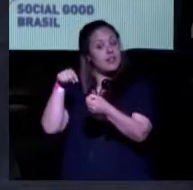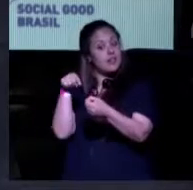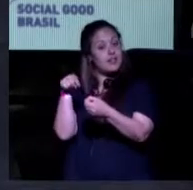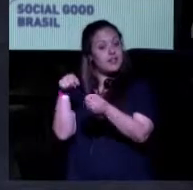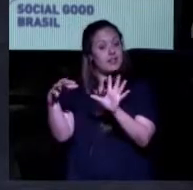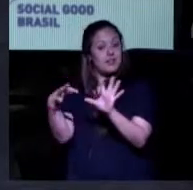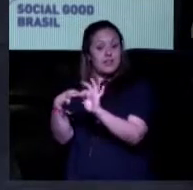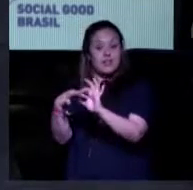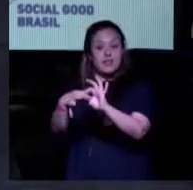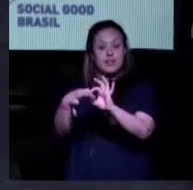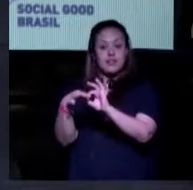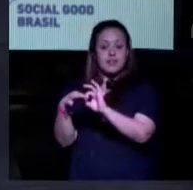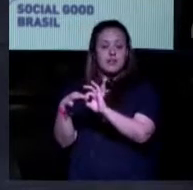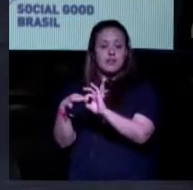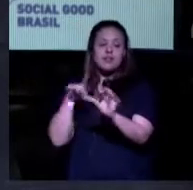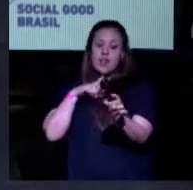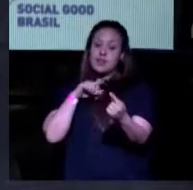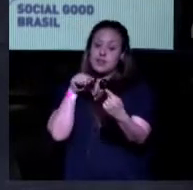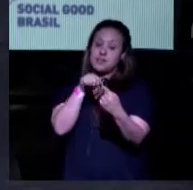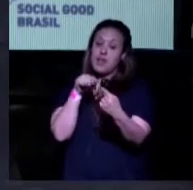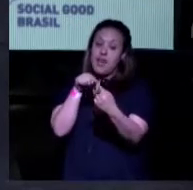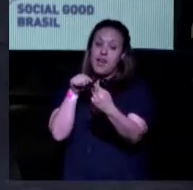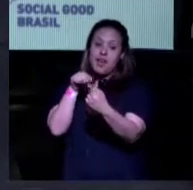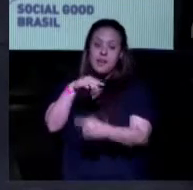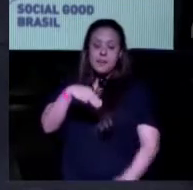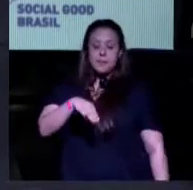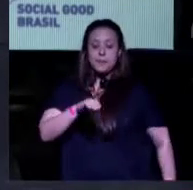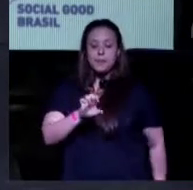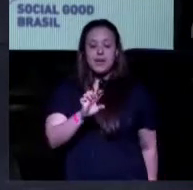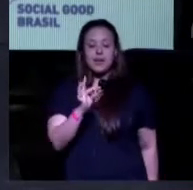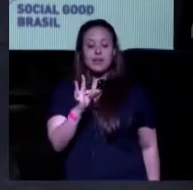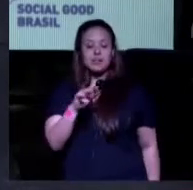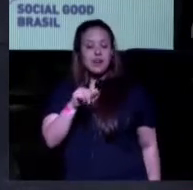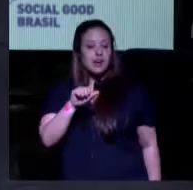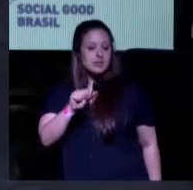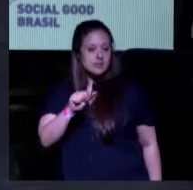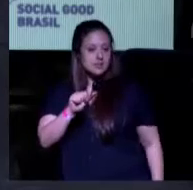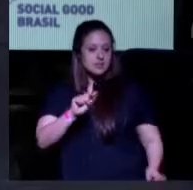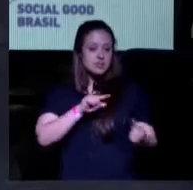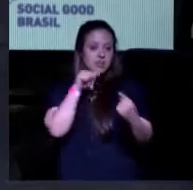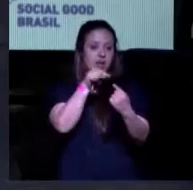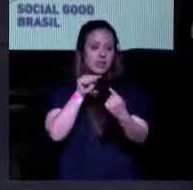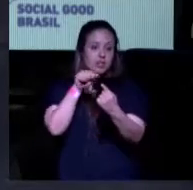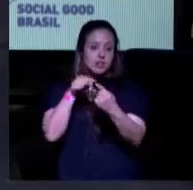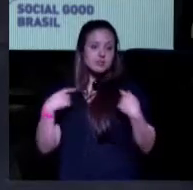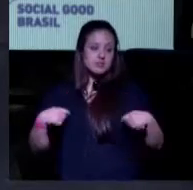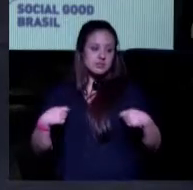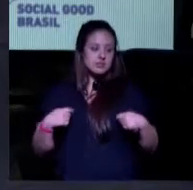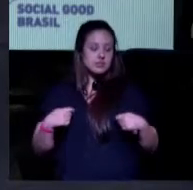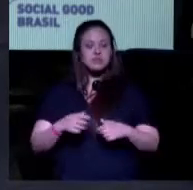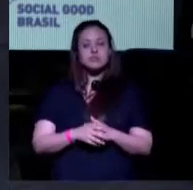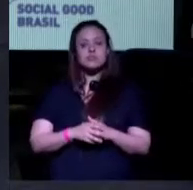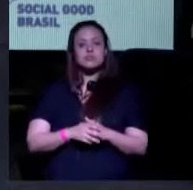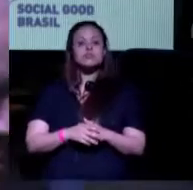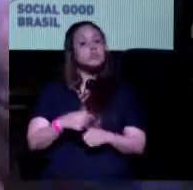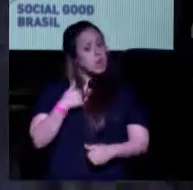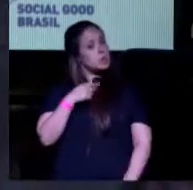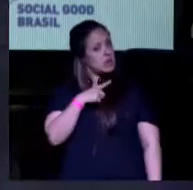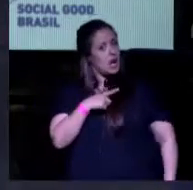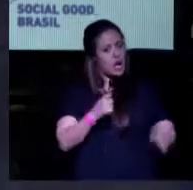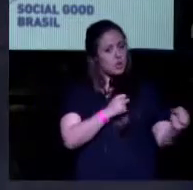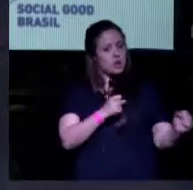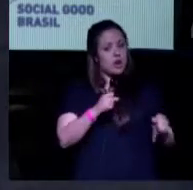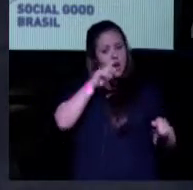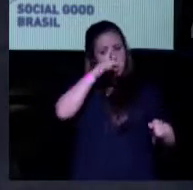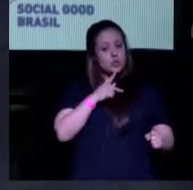número de empresas bes a já que as empresas bebês sejam melhores empresas bes na sociedade e meio ambiente e essa autonomia que eu tenho que